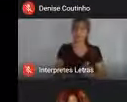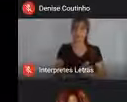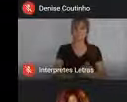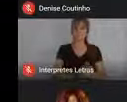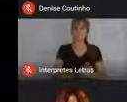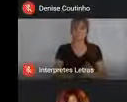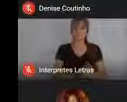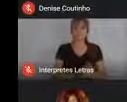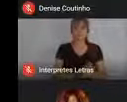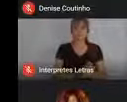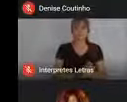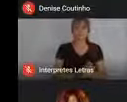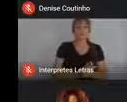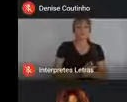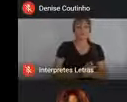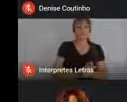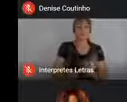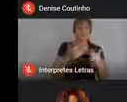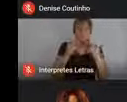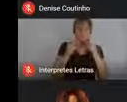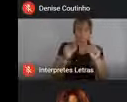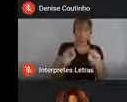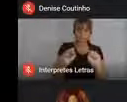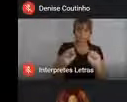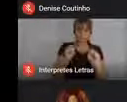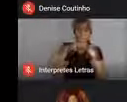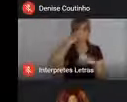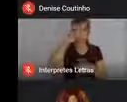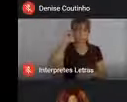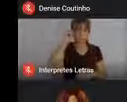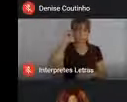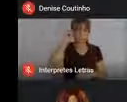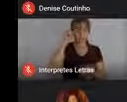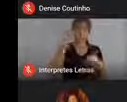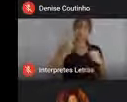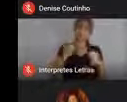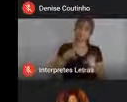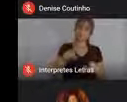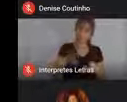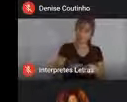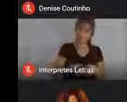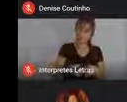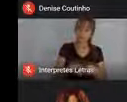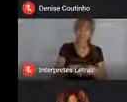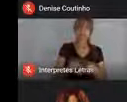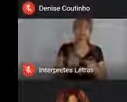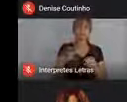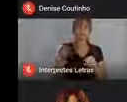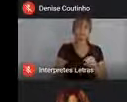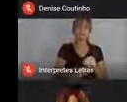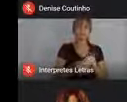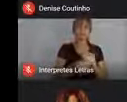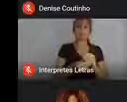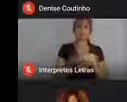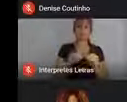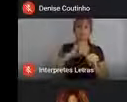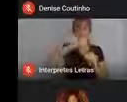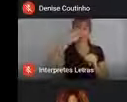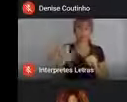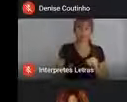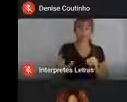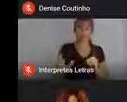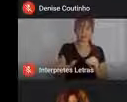a diversidade linguística do português amazônico deve-se também às contribuições das línguas africanas e